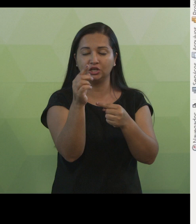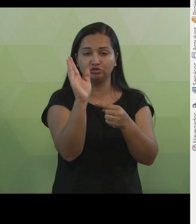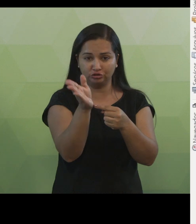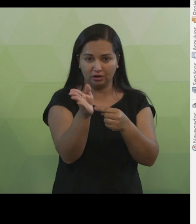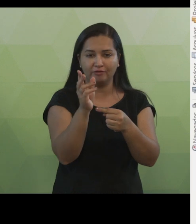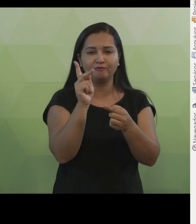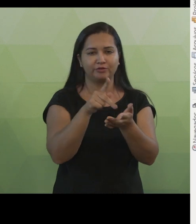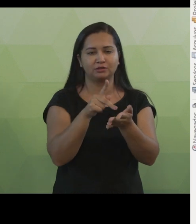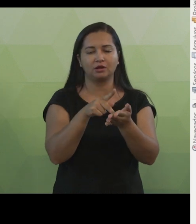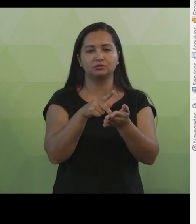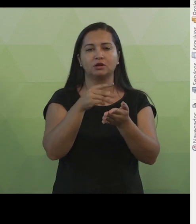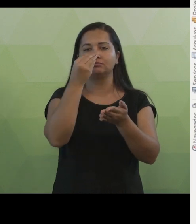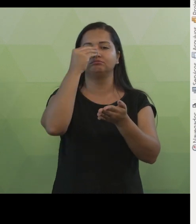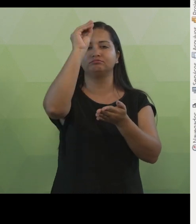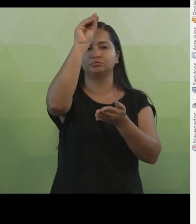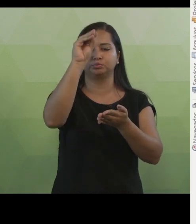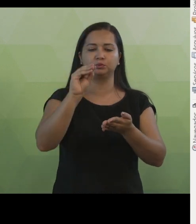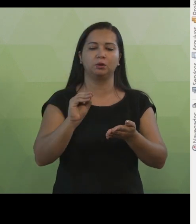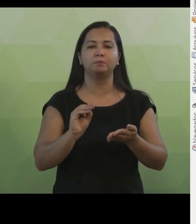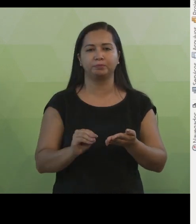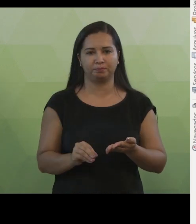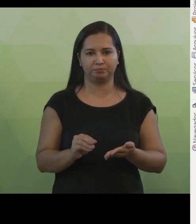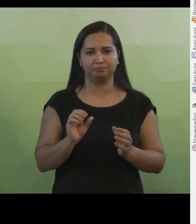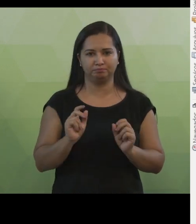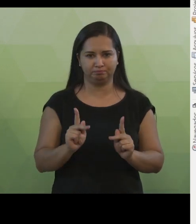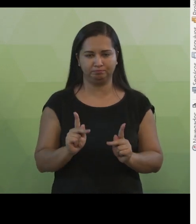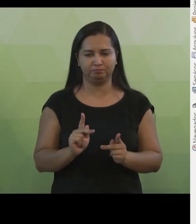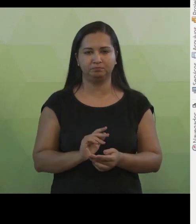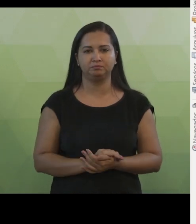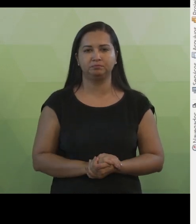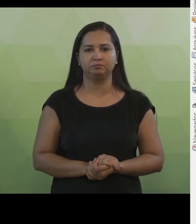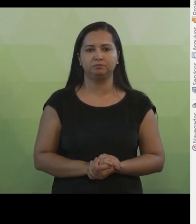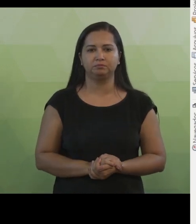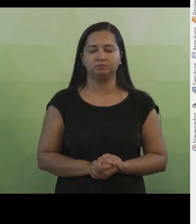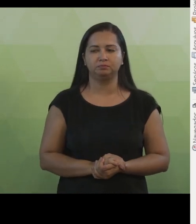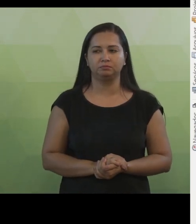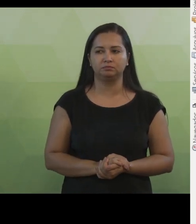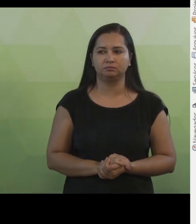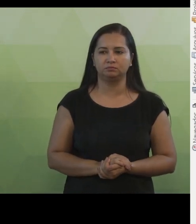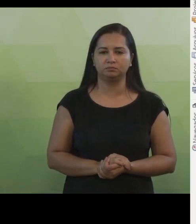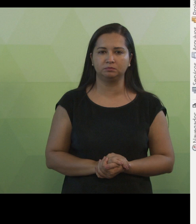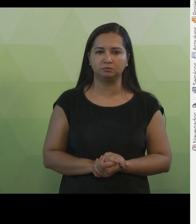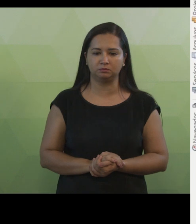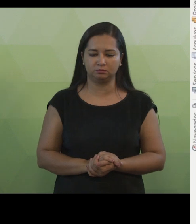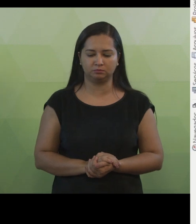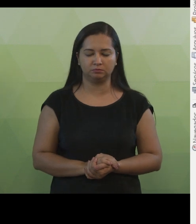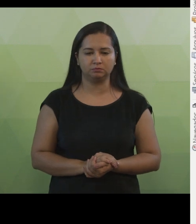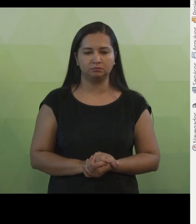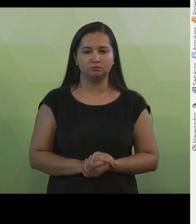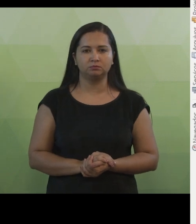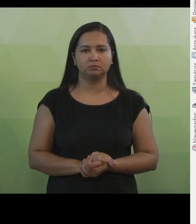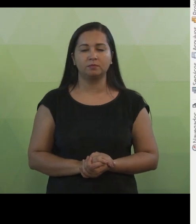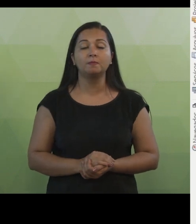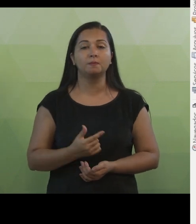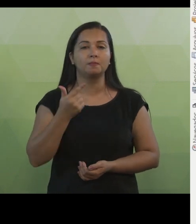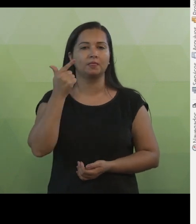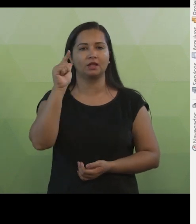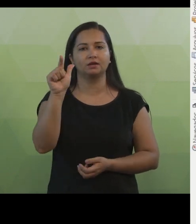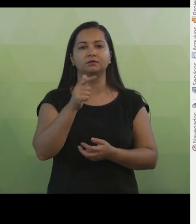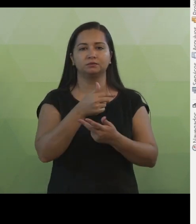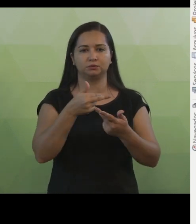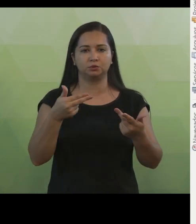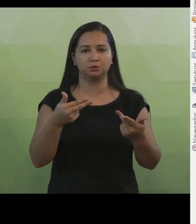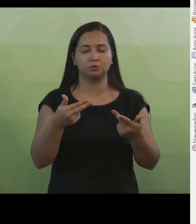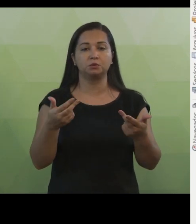gente utilizar uma função, uma estrutura do tipo switch case, é necessário atentar para